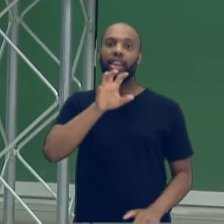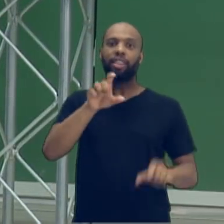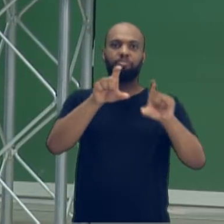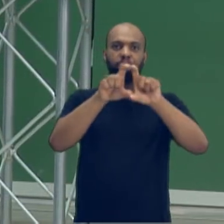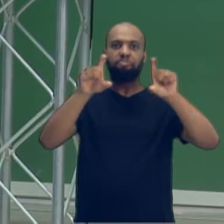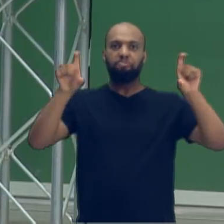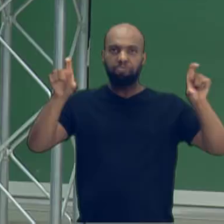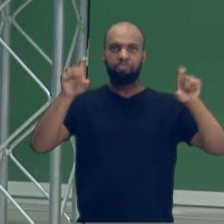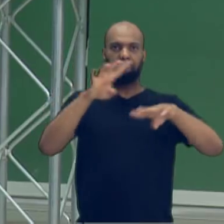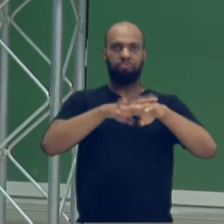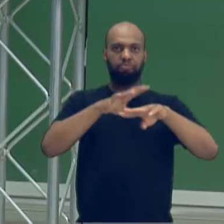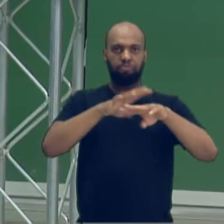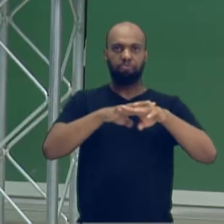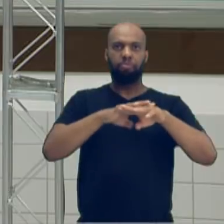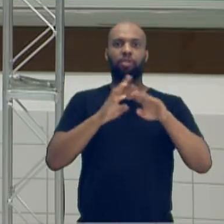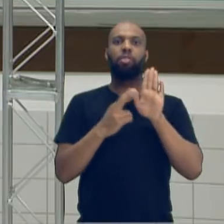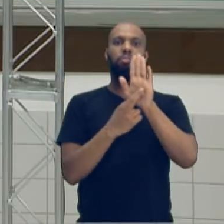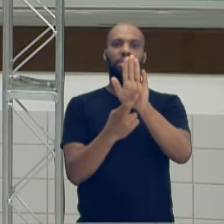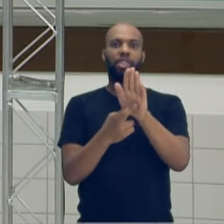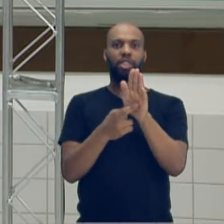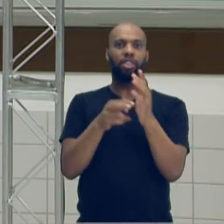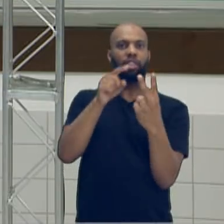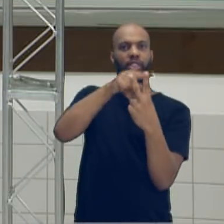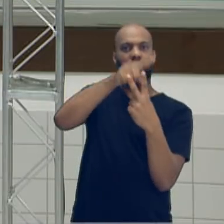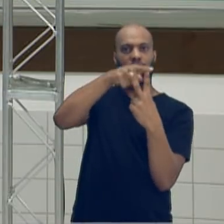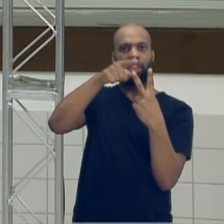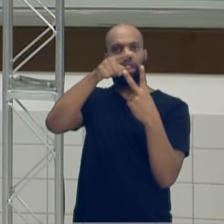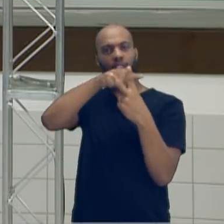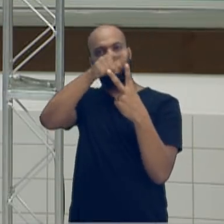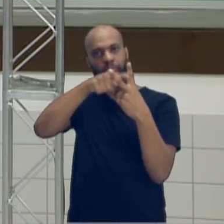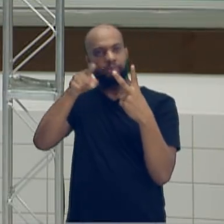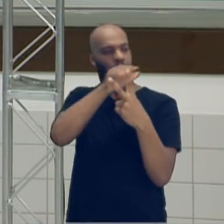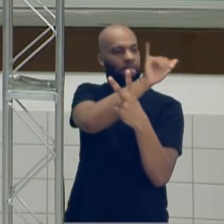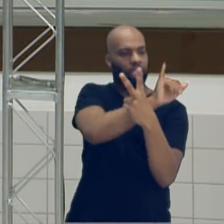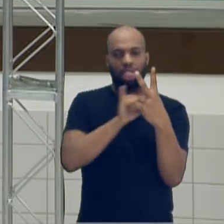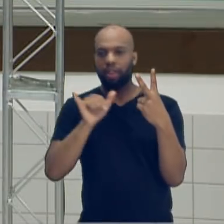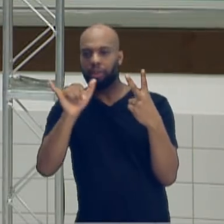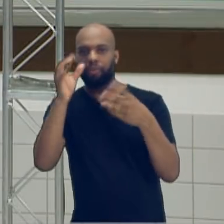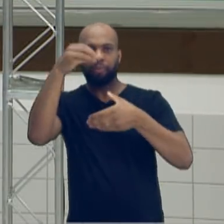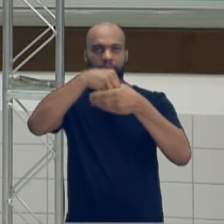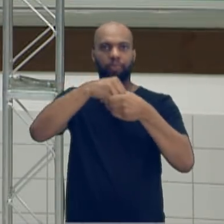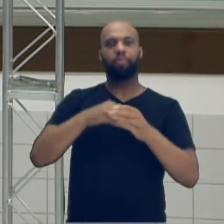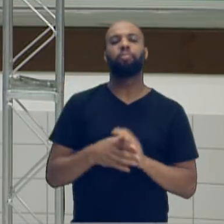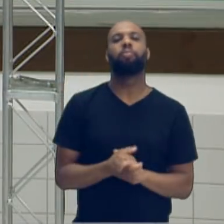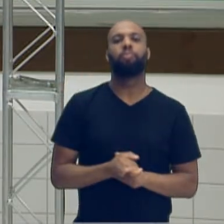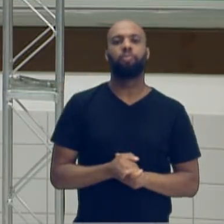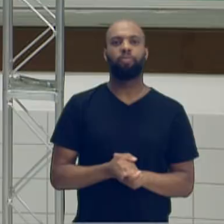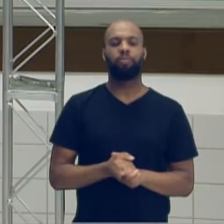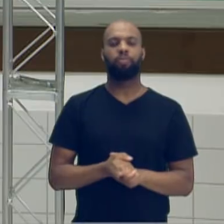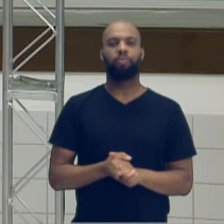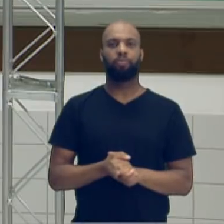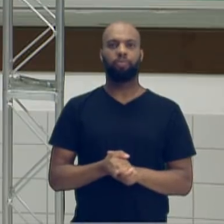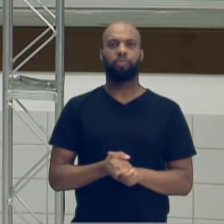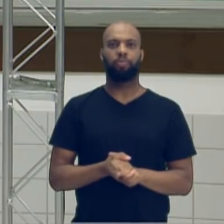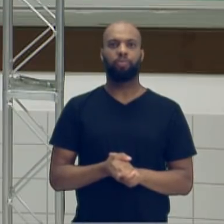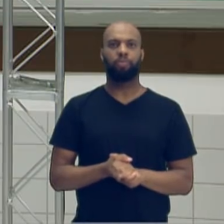representada com o y no interior, dentro, né, do radicando. Ou melhor, do radical.